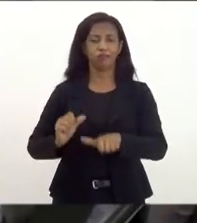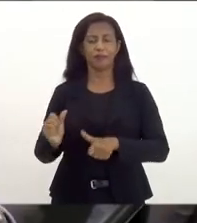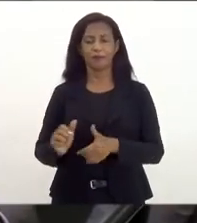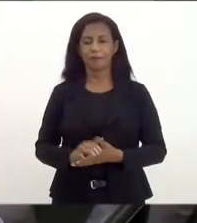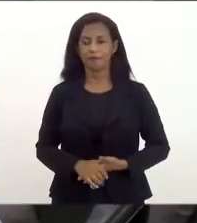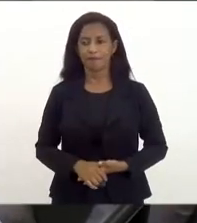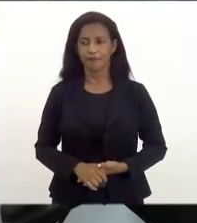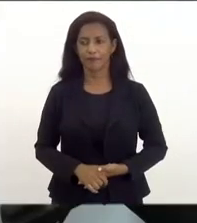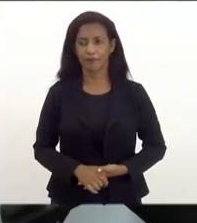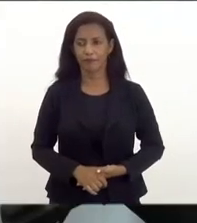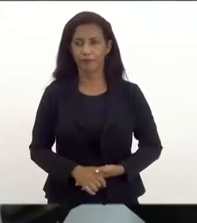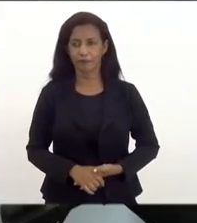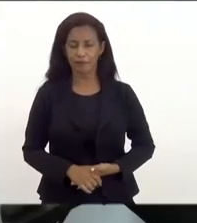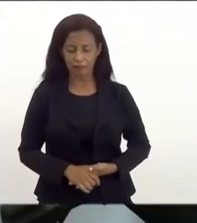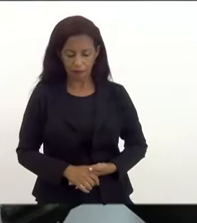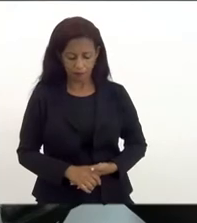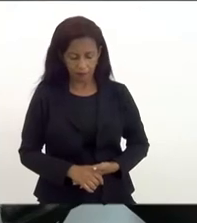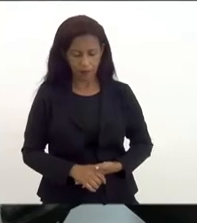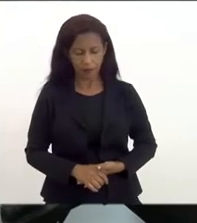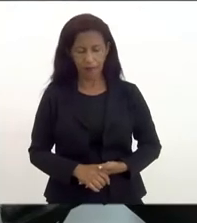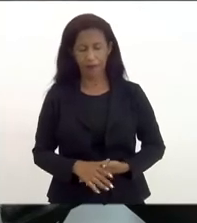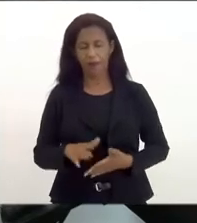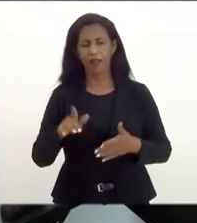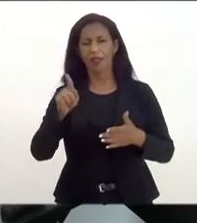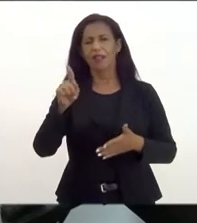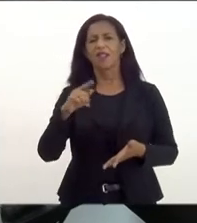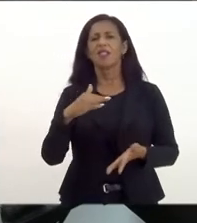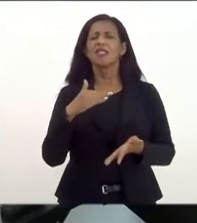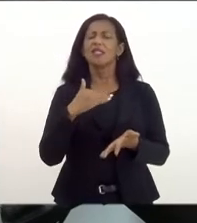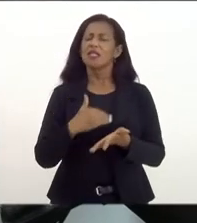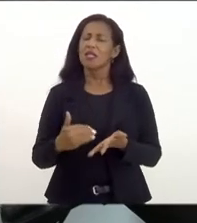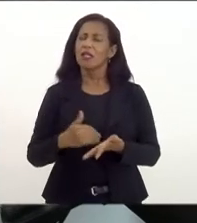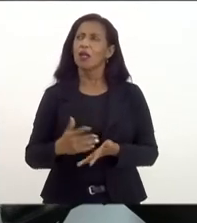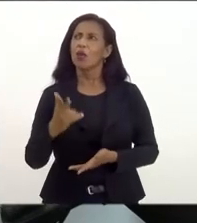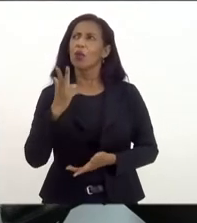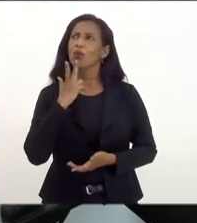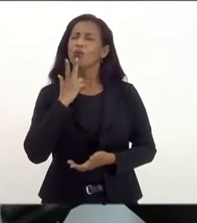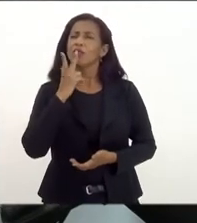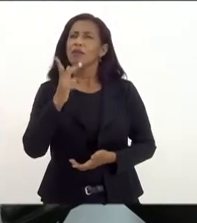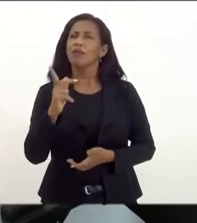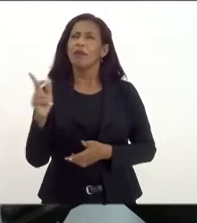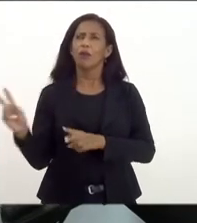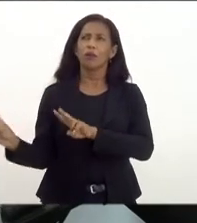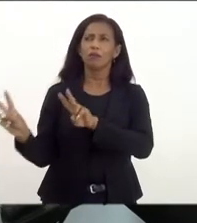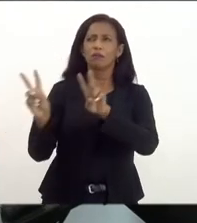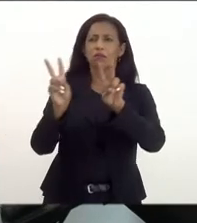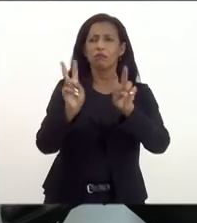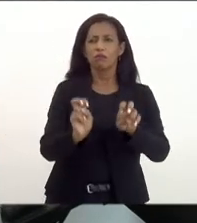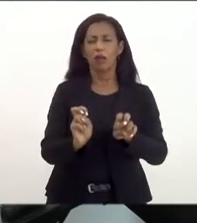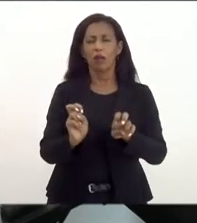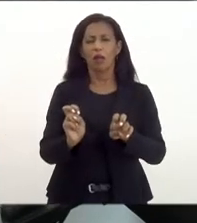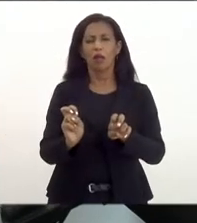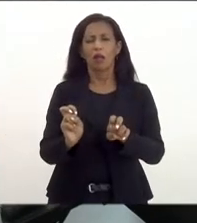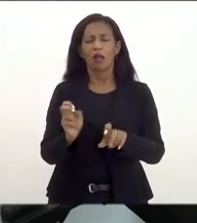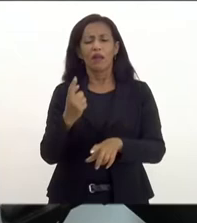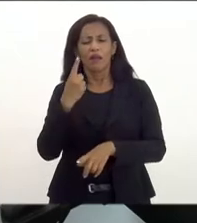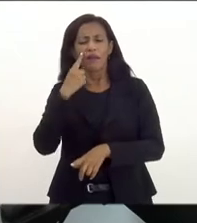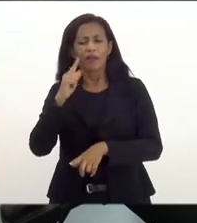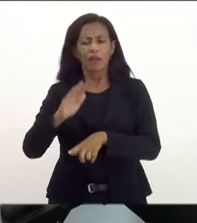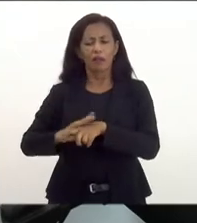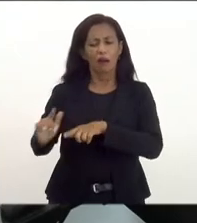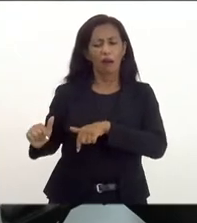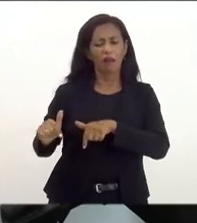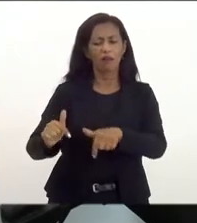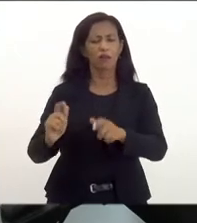secretário quando você falou aqui O senhor falou aqui em algum momento propiciar que algumas ações possam acontecer acho que é exatamente